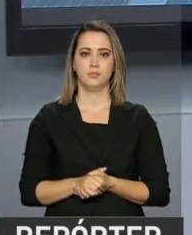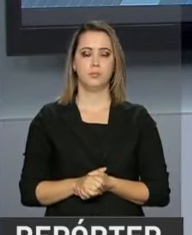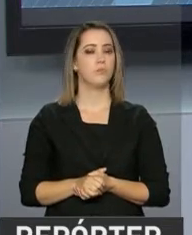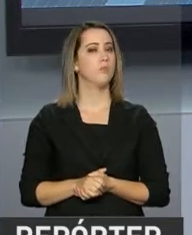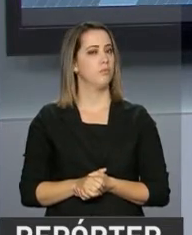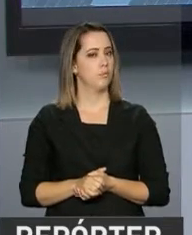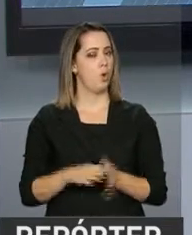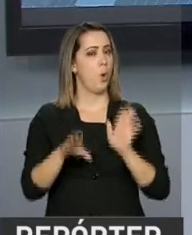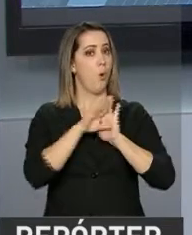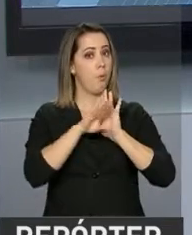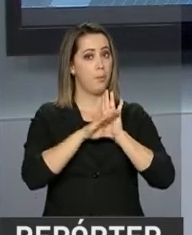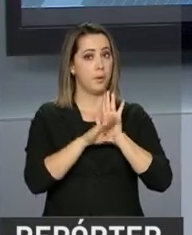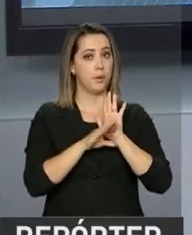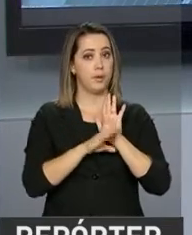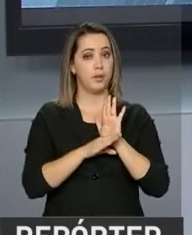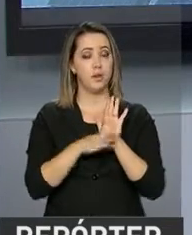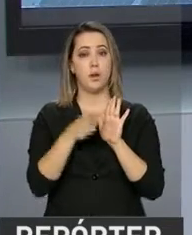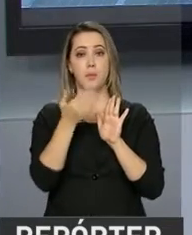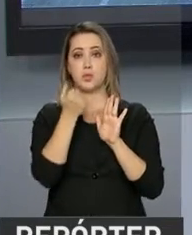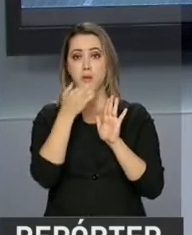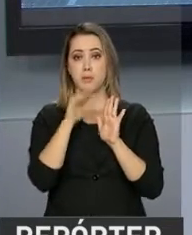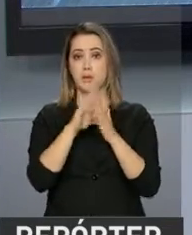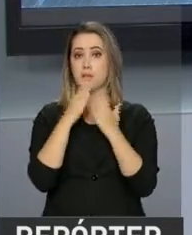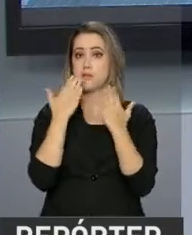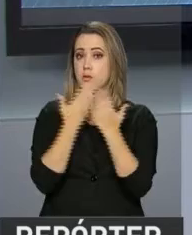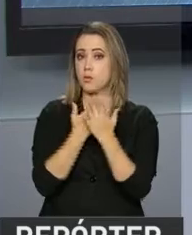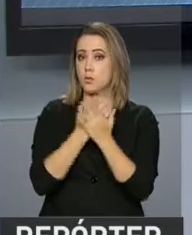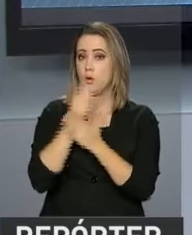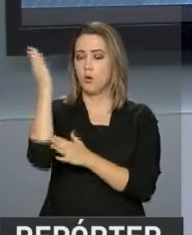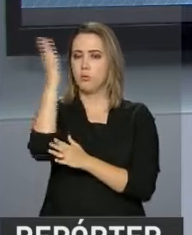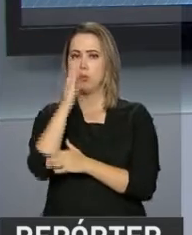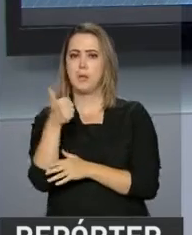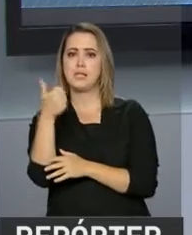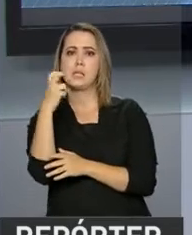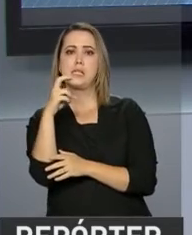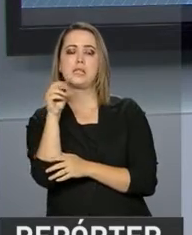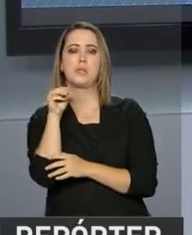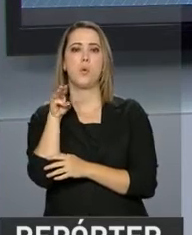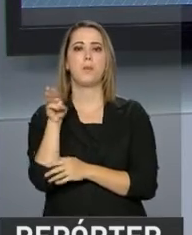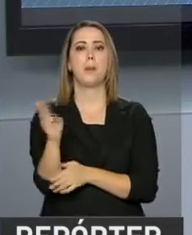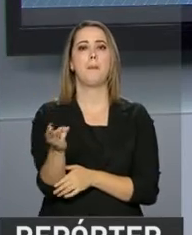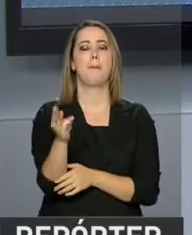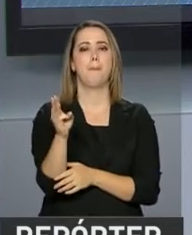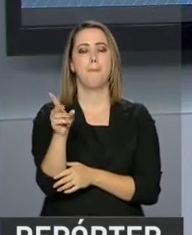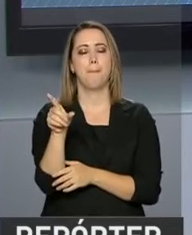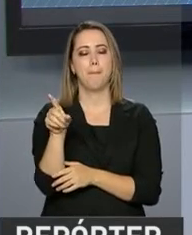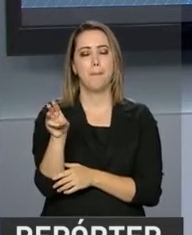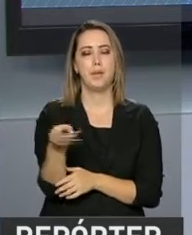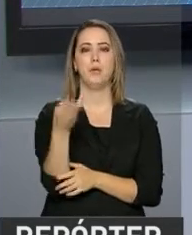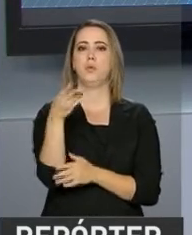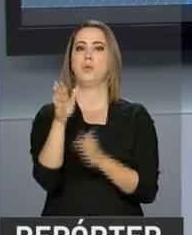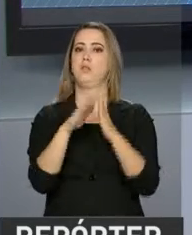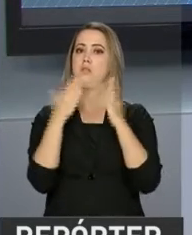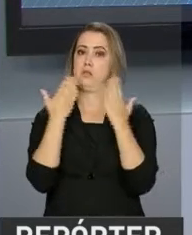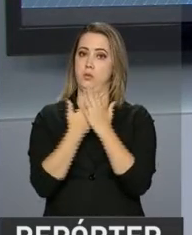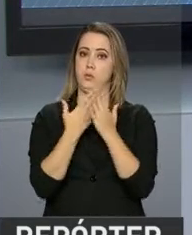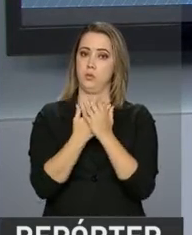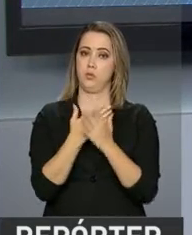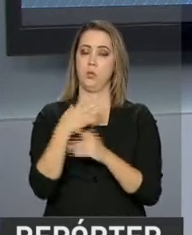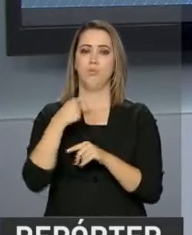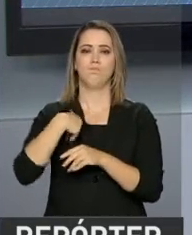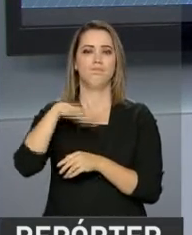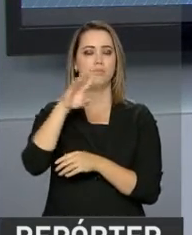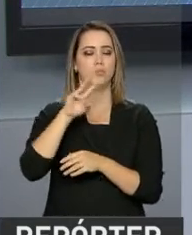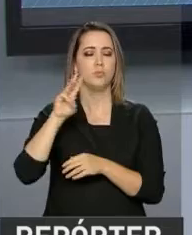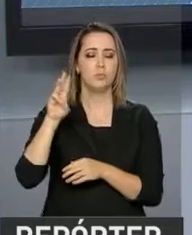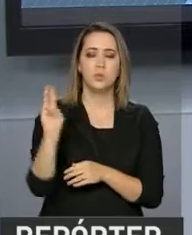Alimentação Escolar atende mais de 150 mil escolas e cerca de 40 milhões de estudantes em todo o país. Só neste ano vão ser